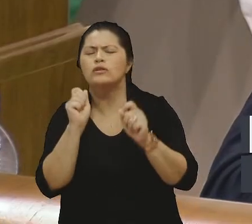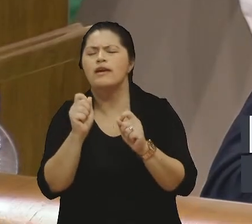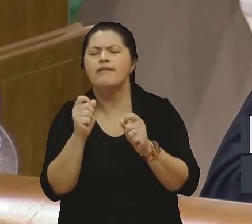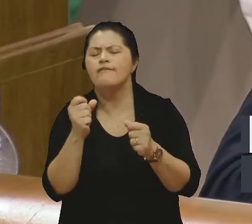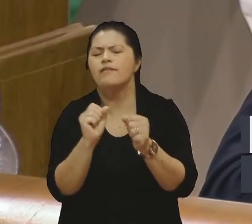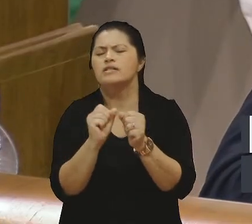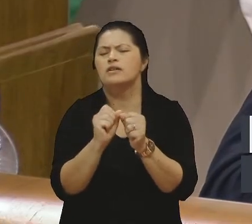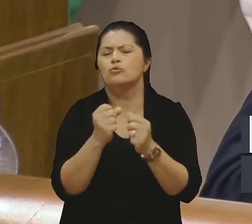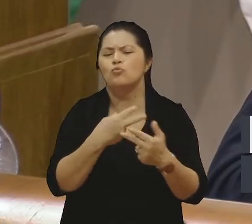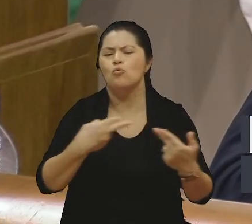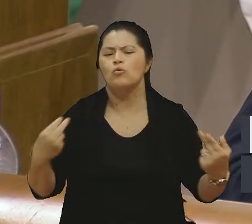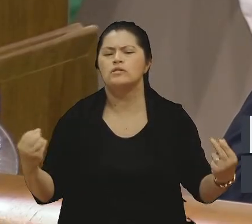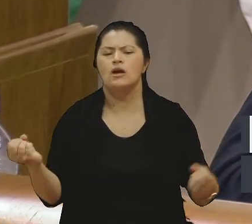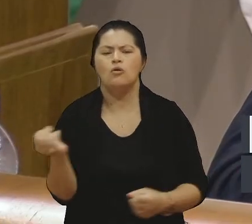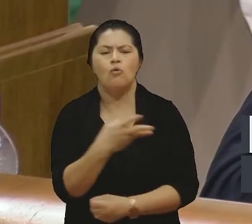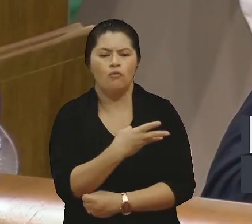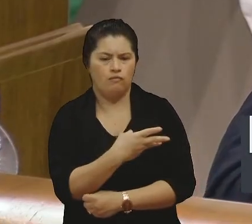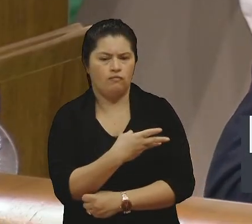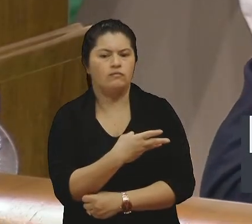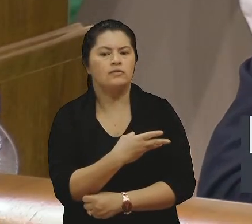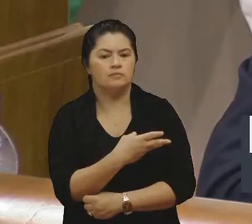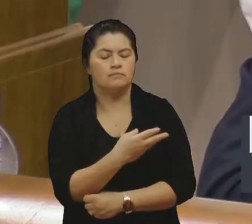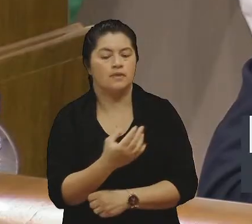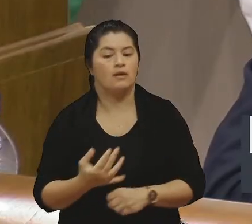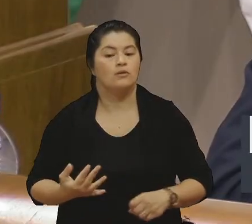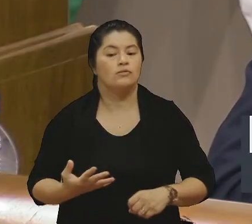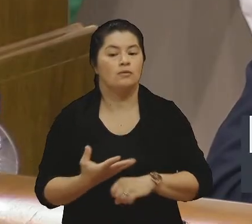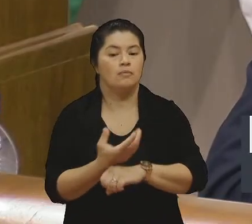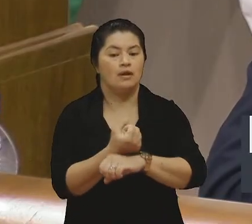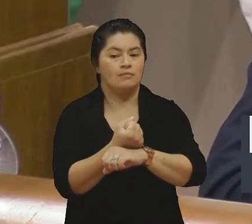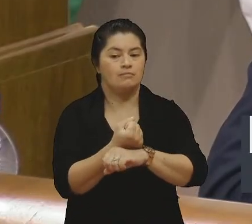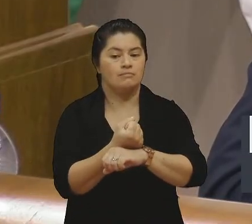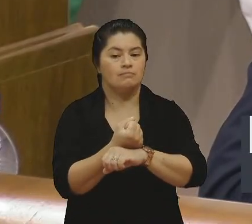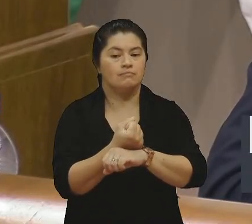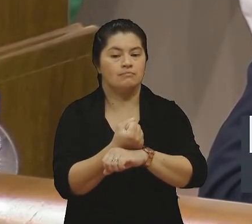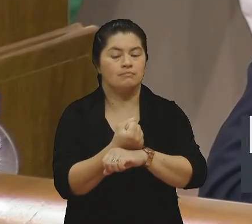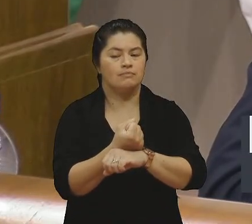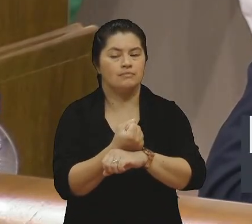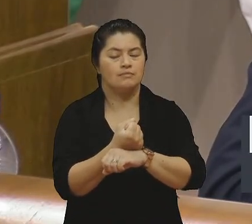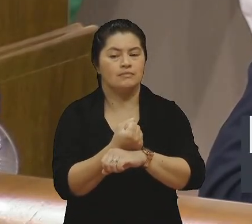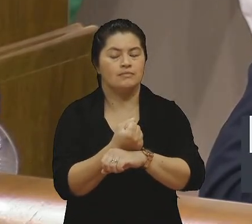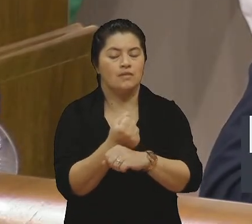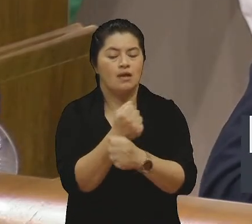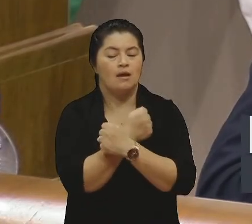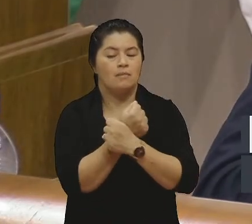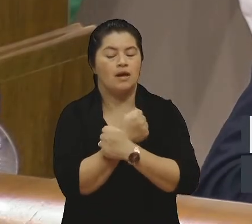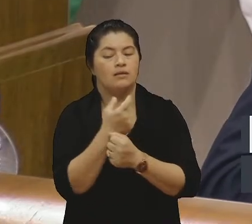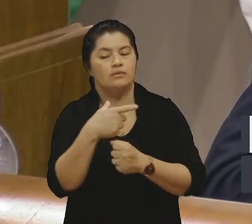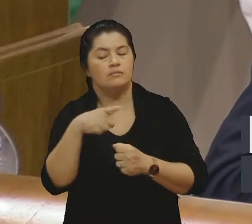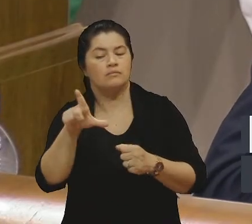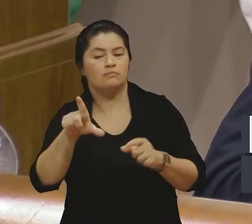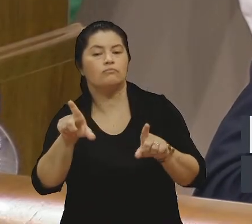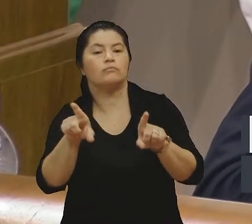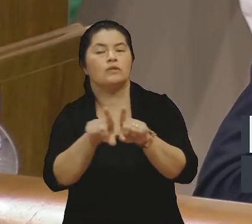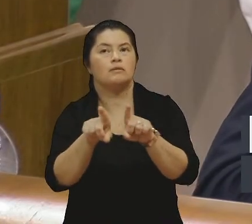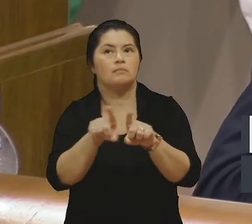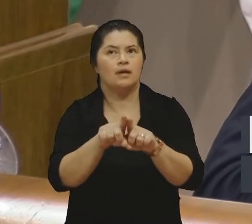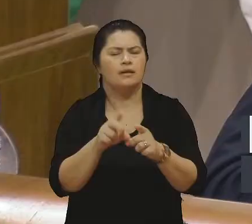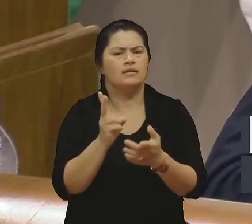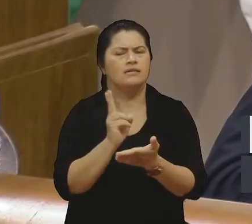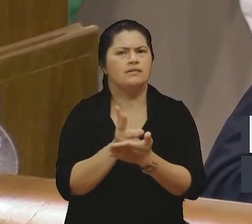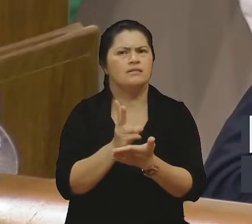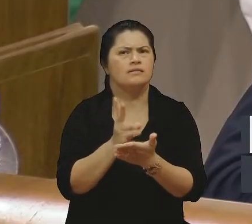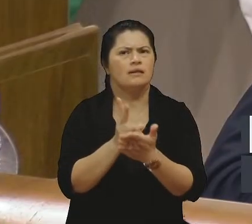né? Pelo Sebrae, eu deixo um abraço aqui do Gustavo, que está em viagem lá na Feira Expo Direto, mas sempre nos